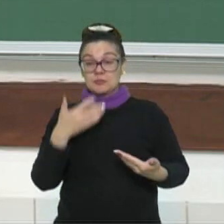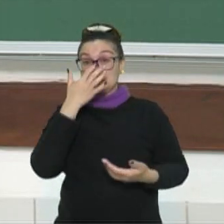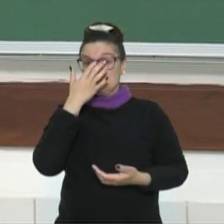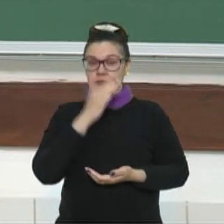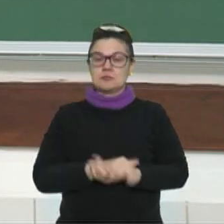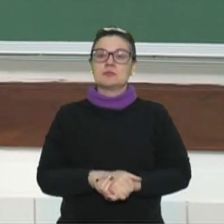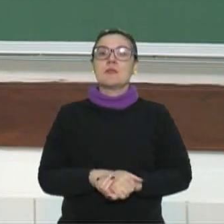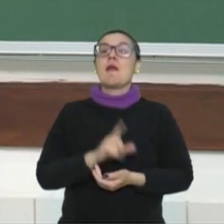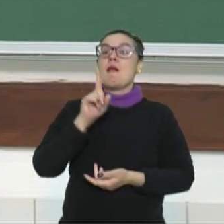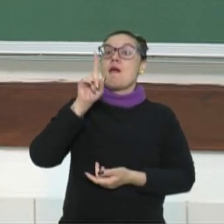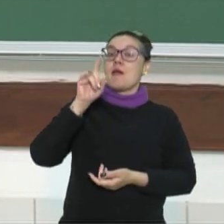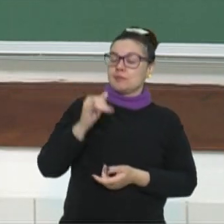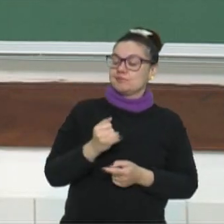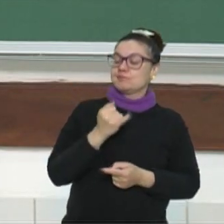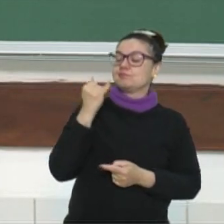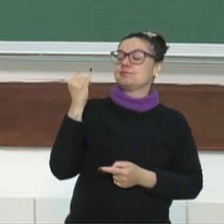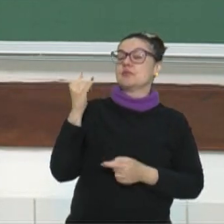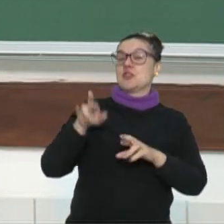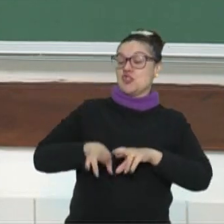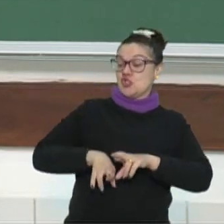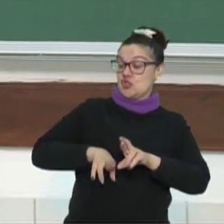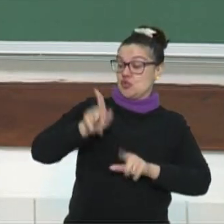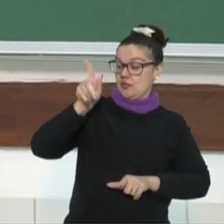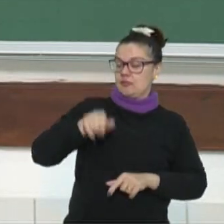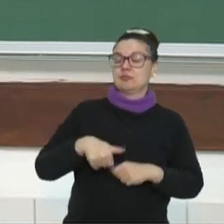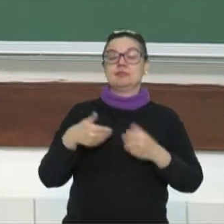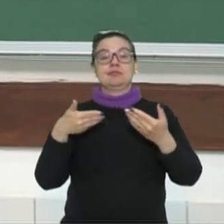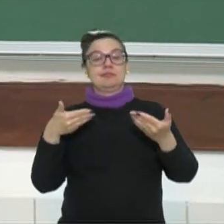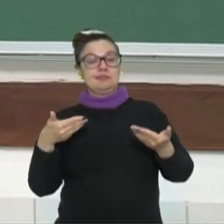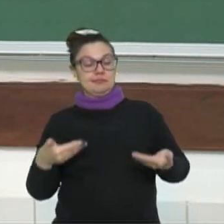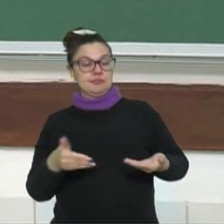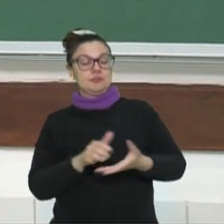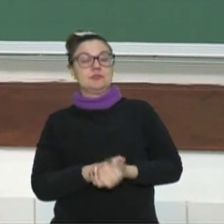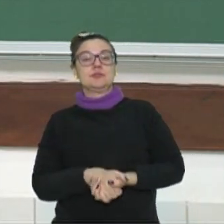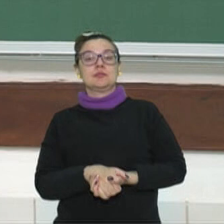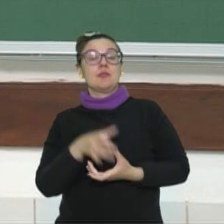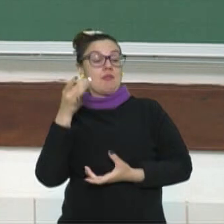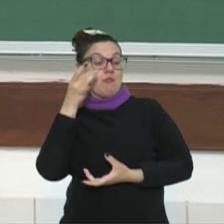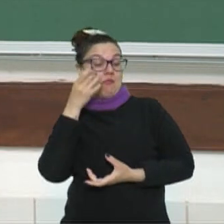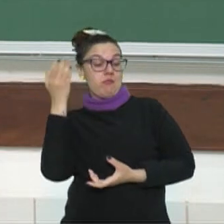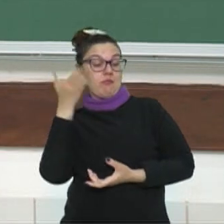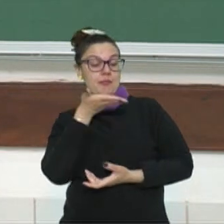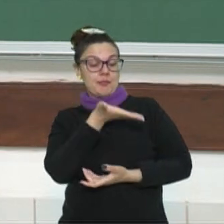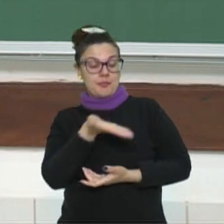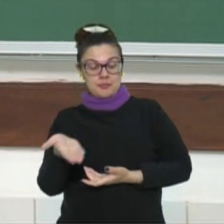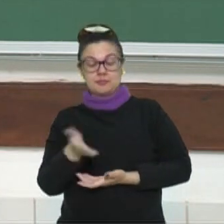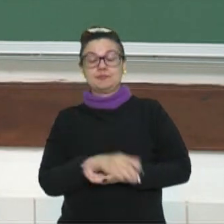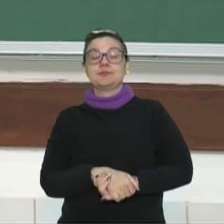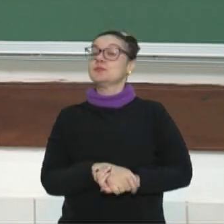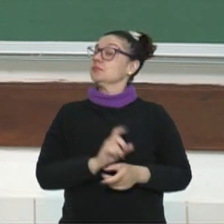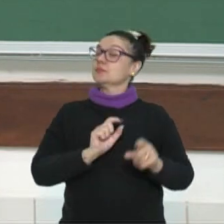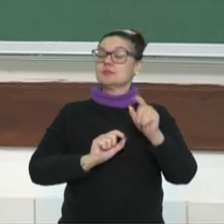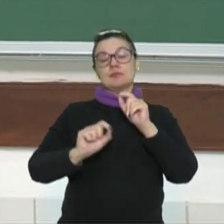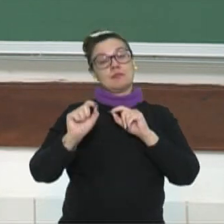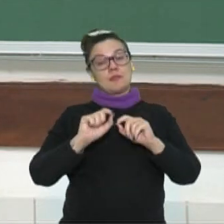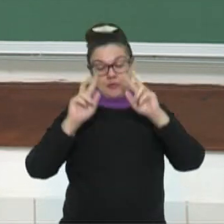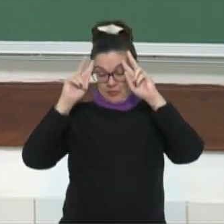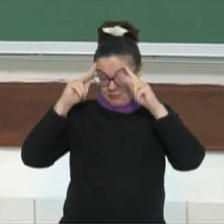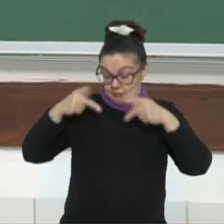é uma grande diferença nesse momento e, obviamente, constata-se aqui o humanismo na sua forma